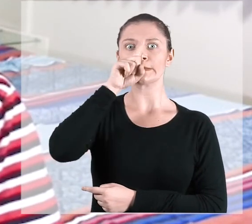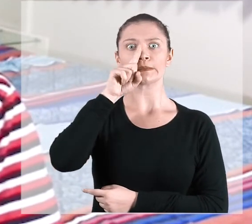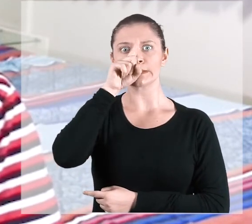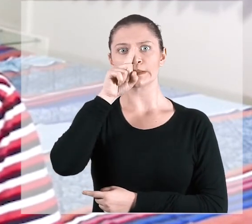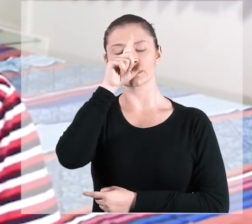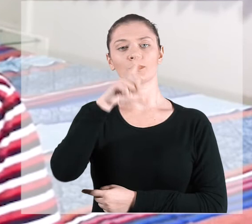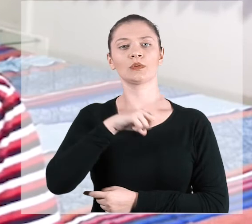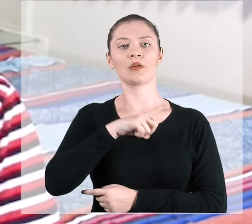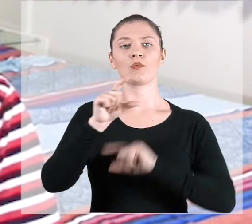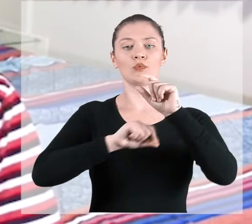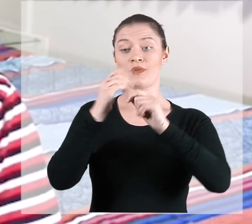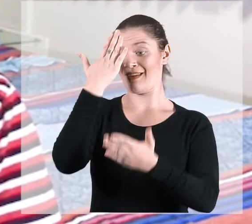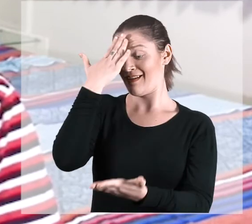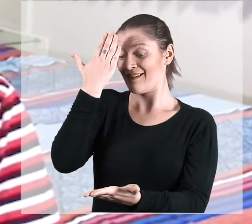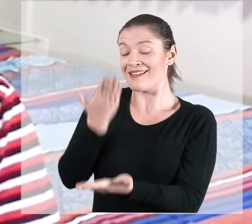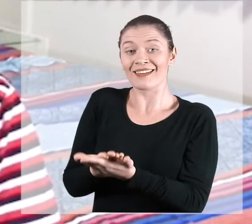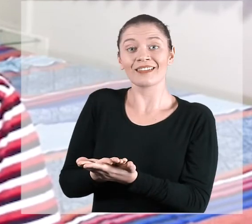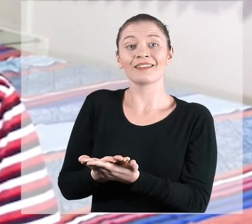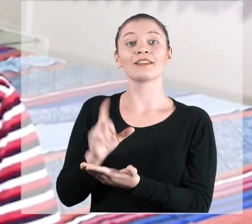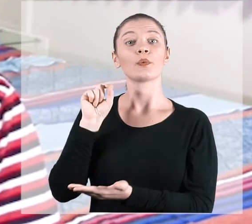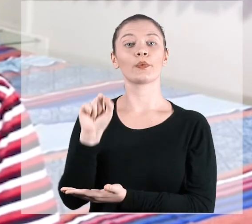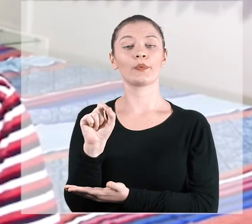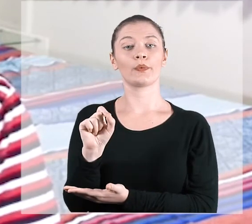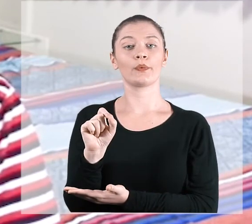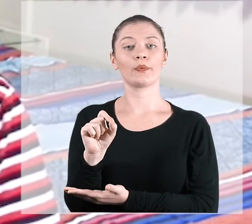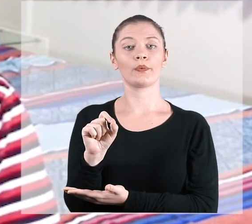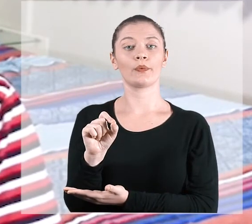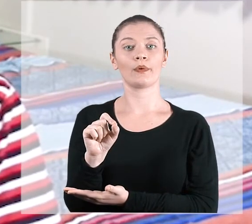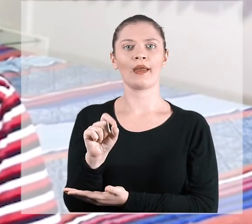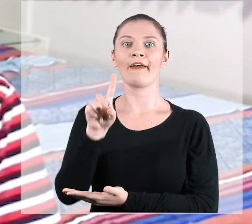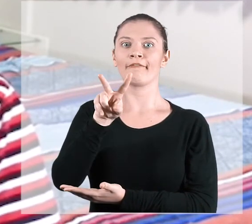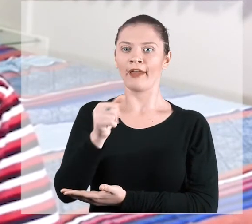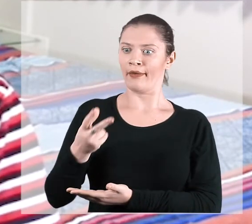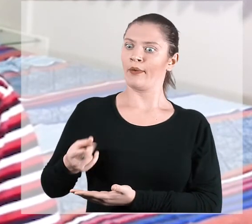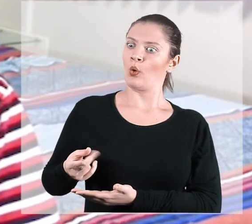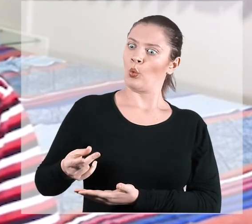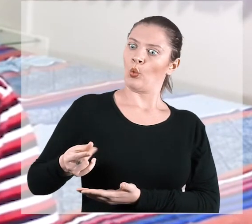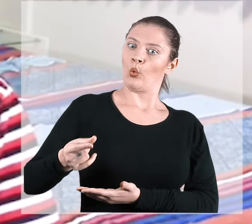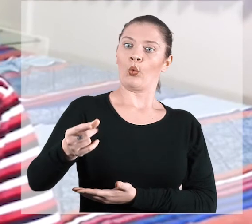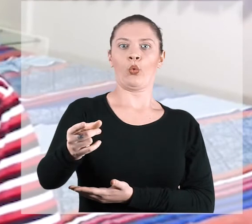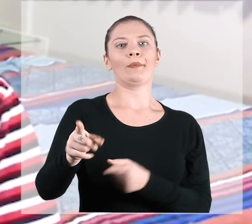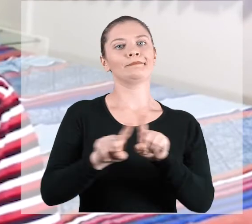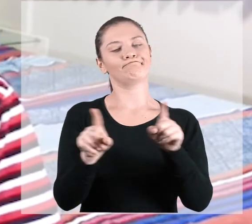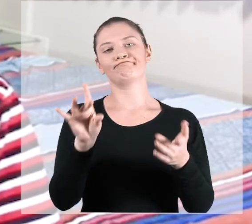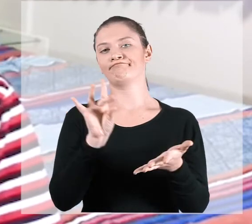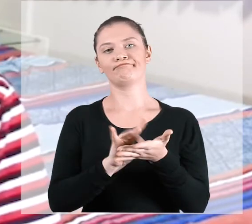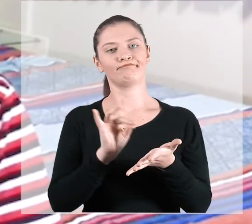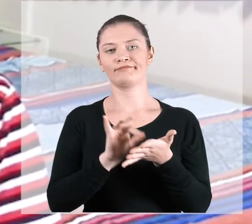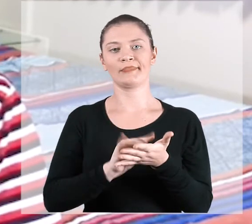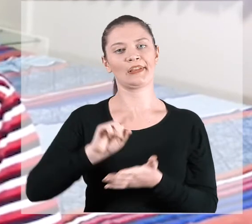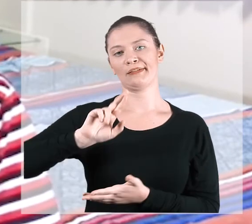de acreditar que algo é para sempre, quando na realidade pode ser que nem